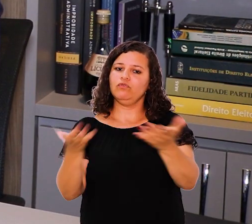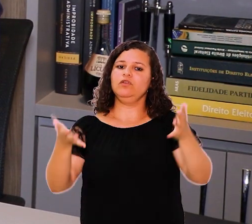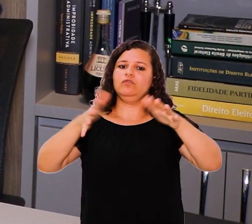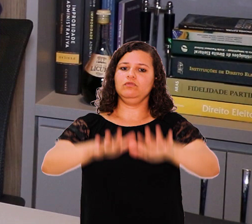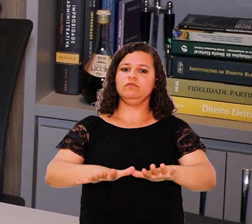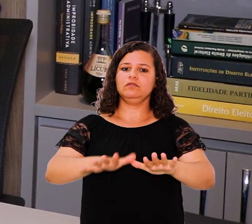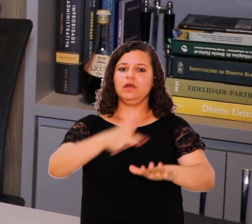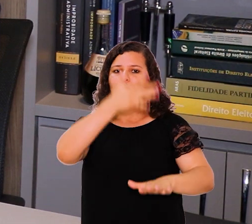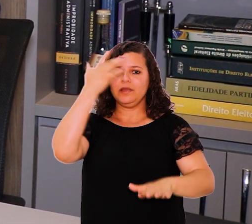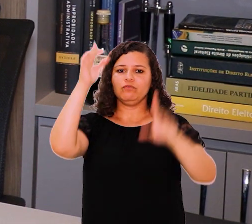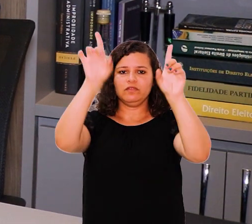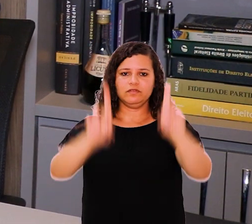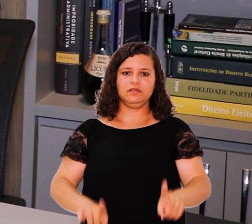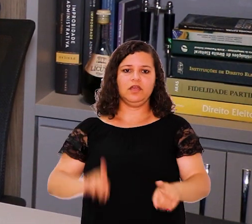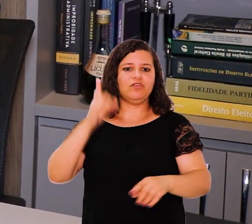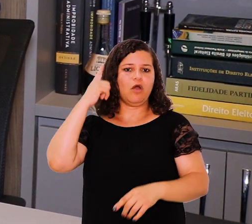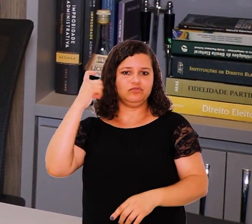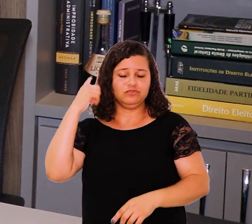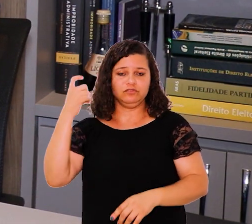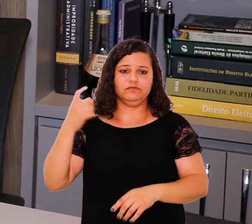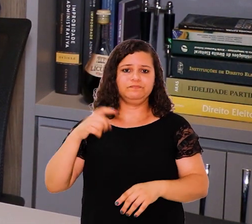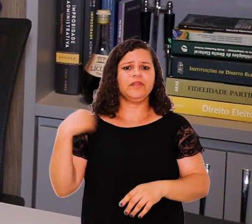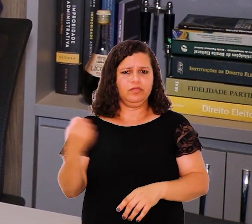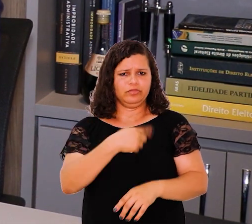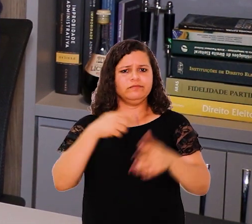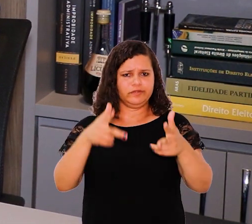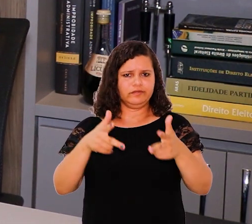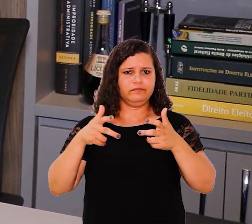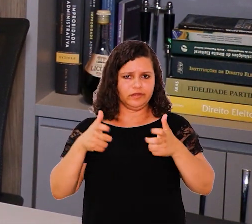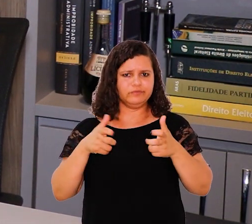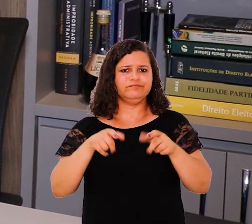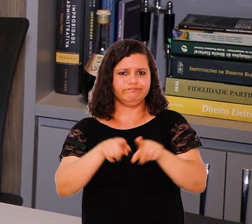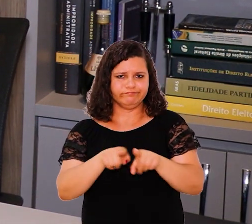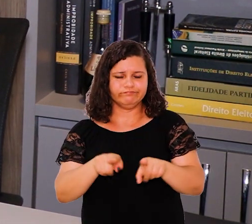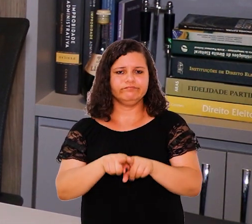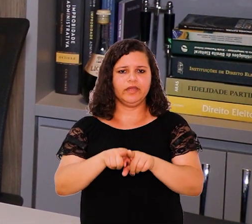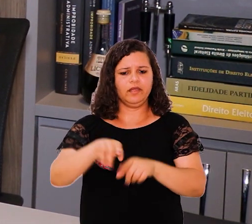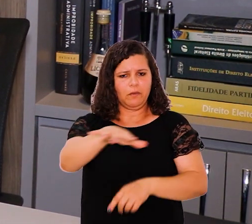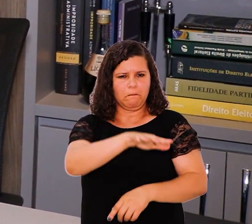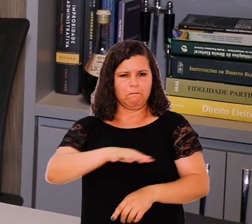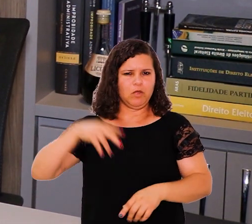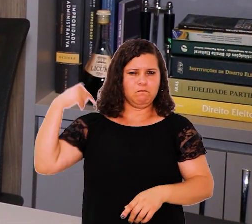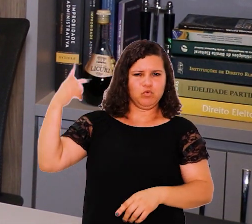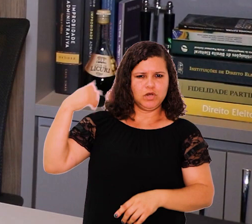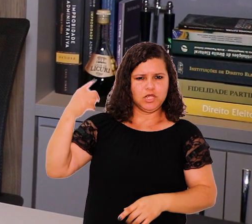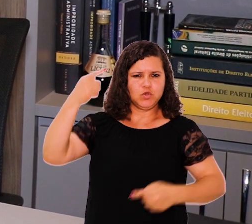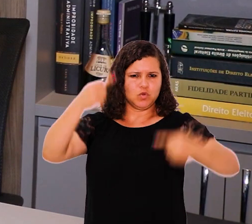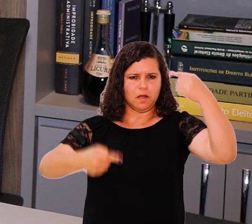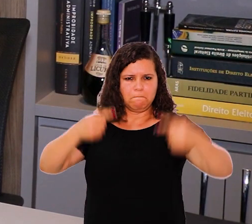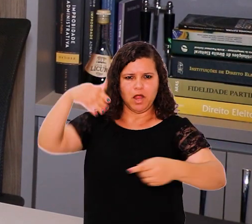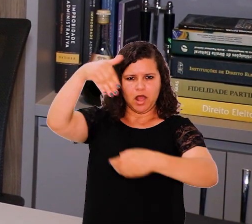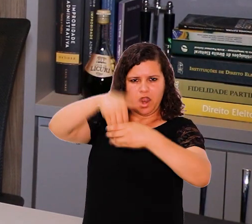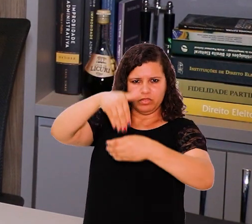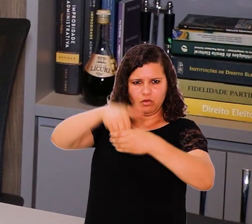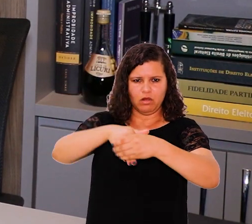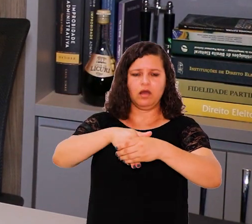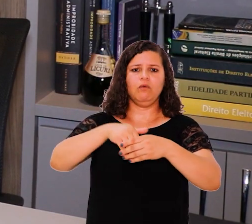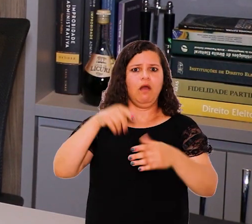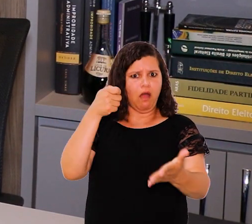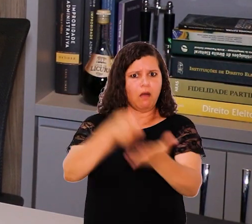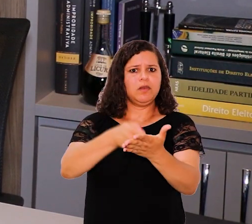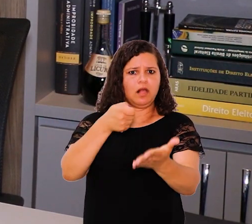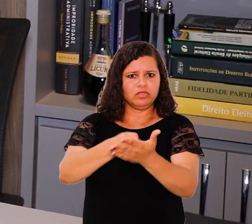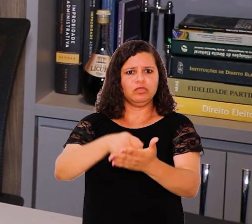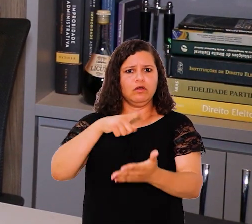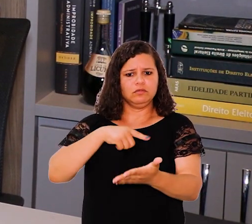à Inclusão dos Deficientes Auditivos. Nós percebemos, inclusive, que no meio político e nas campanhas eleitorais